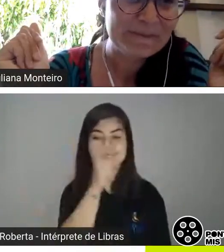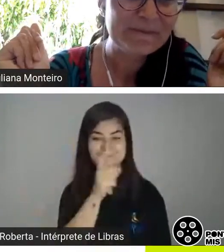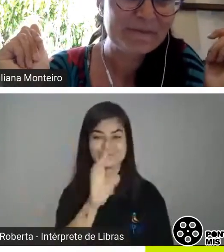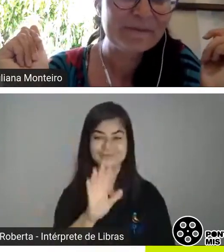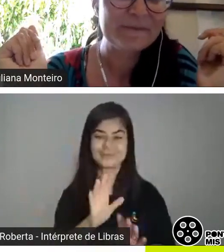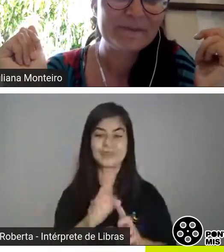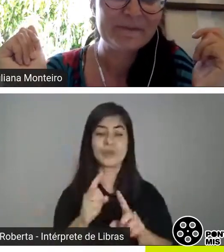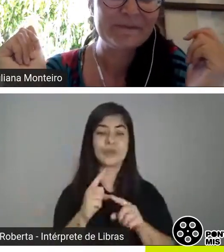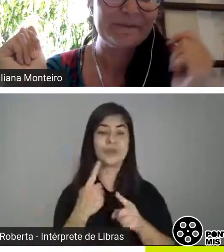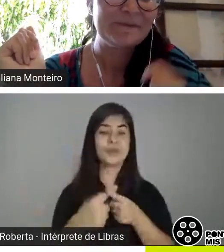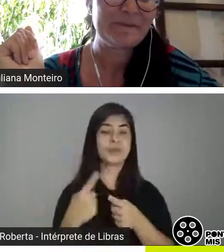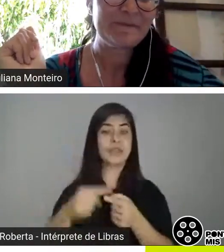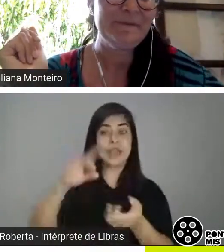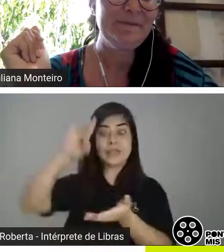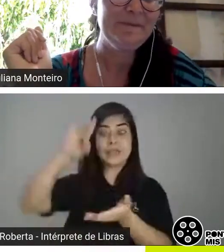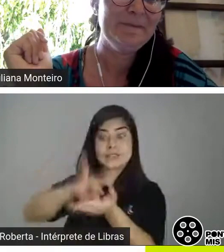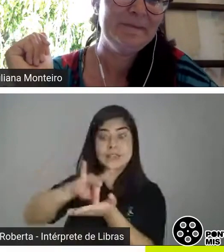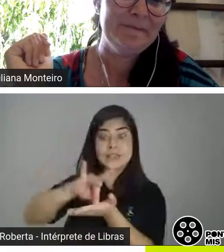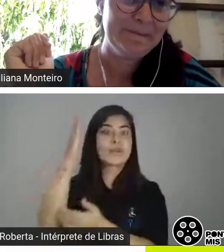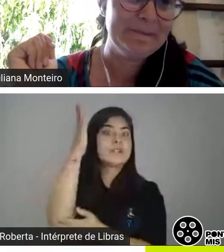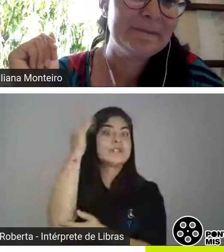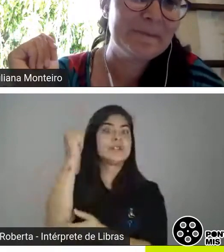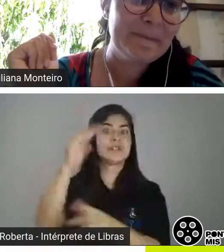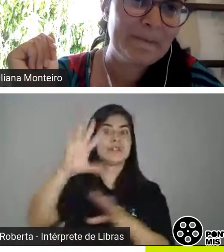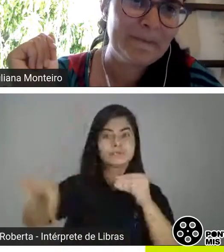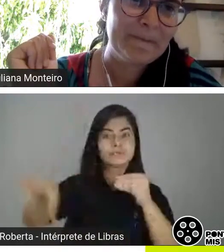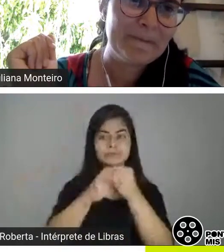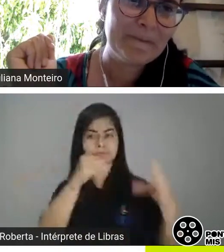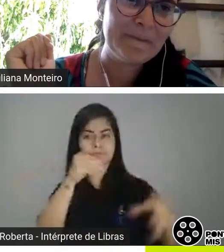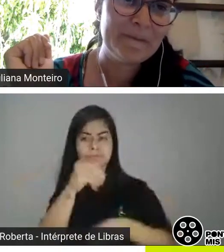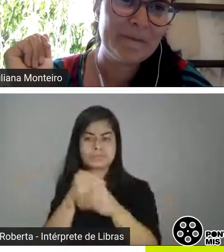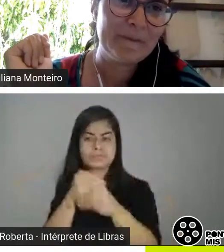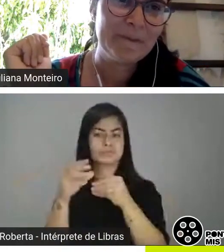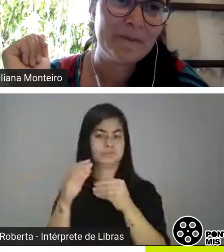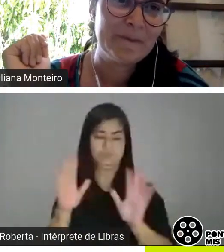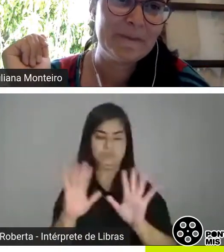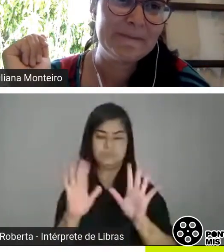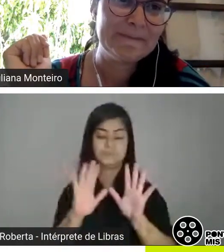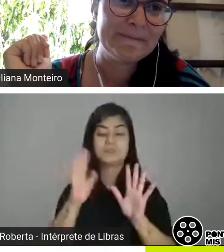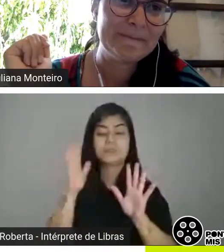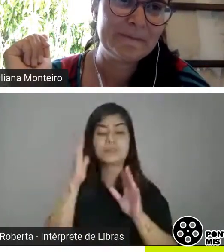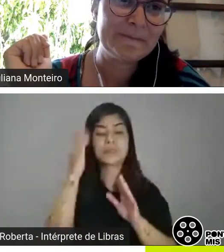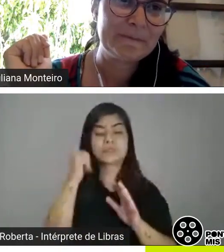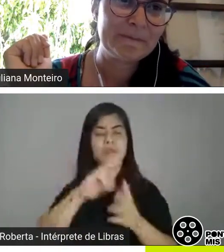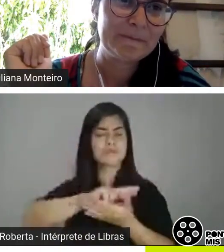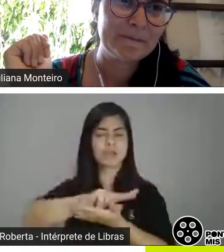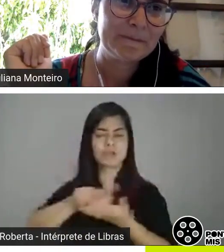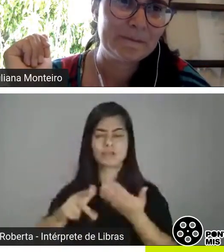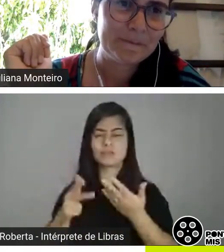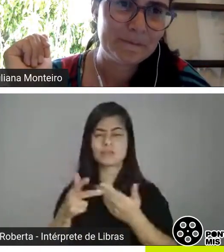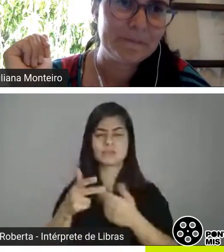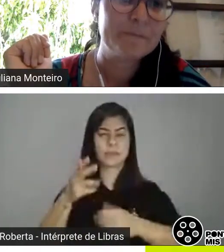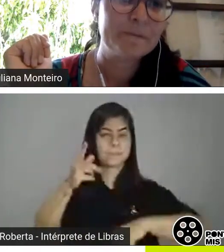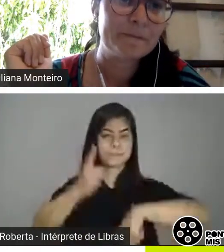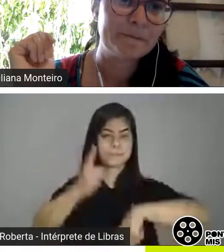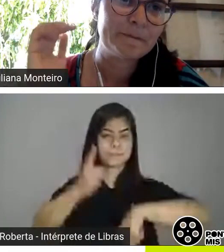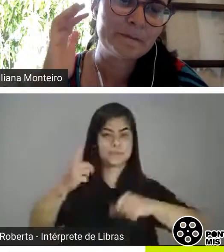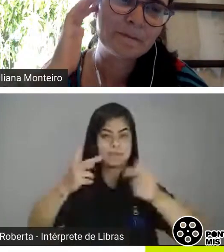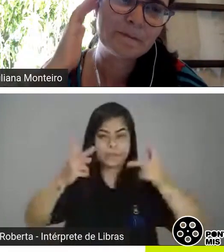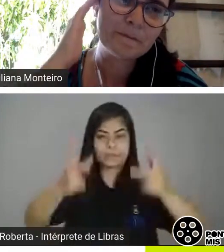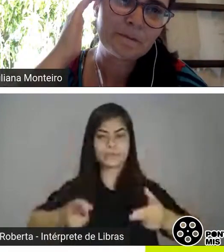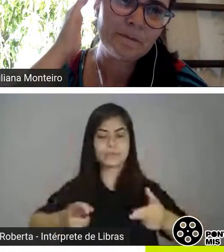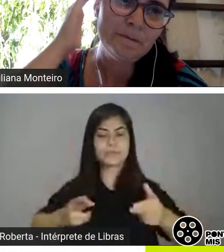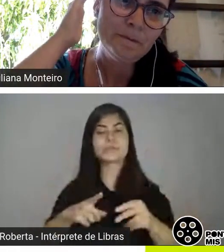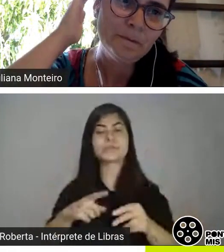que foi que aconteceu, que juntou várias coisas, mas eu sei que aconteceram várias coisas ao mesmo tempo.